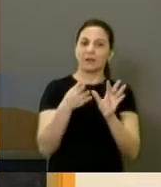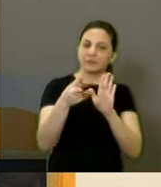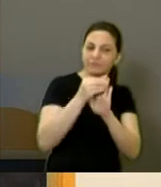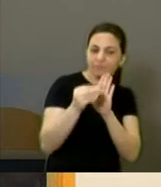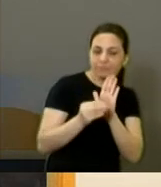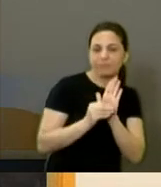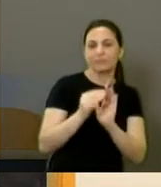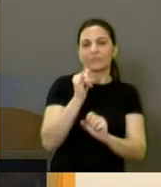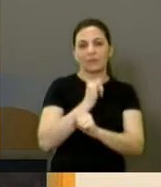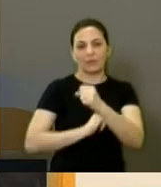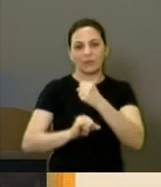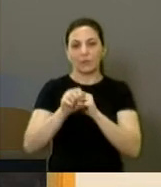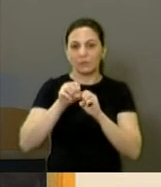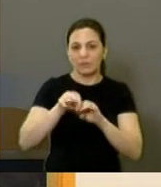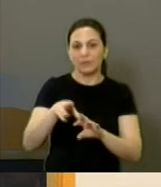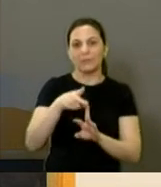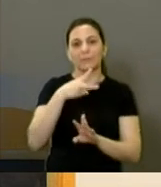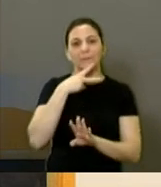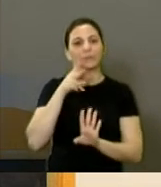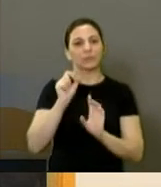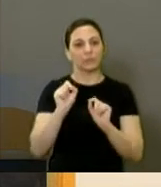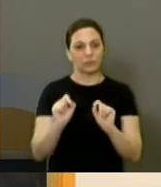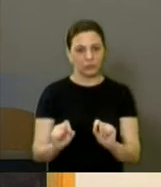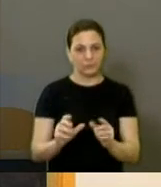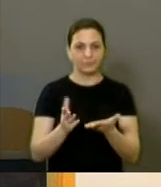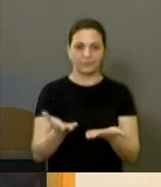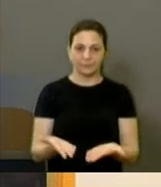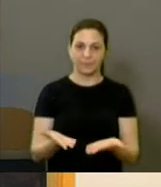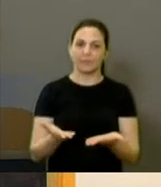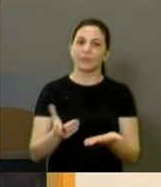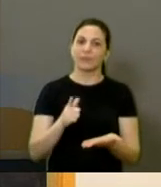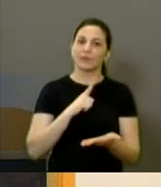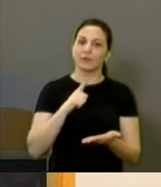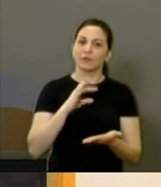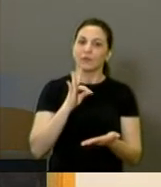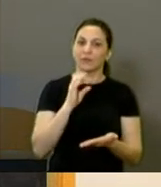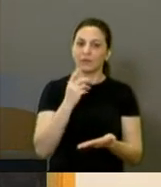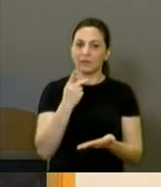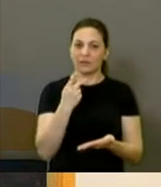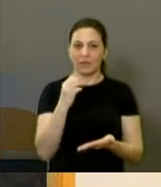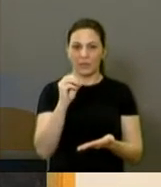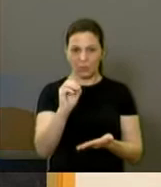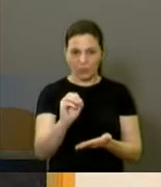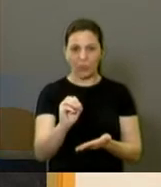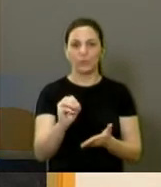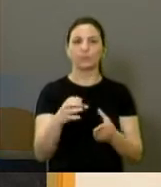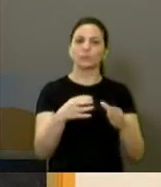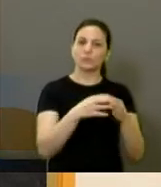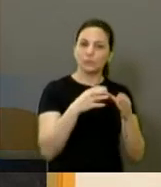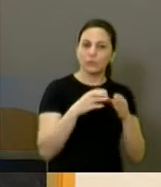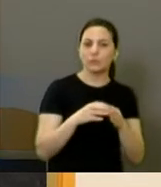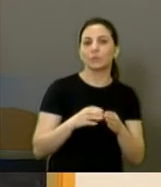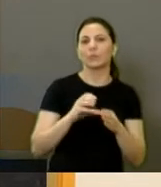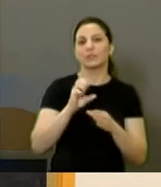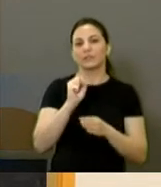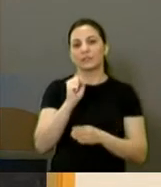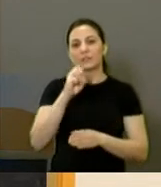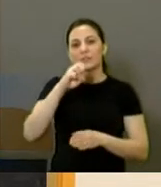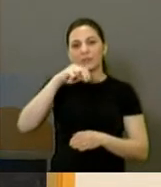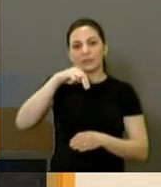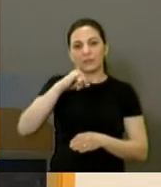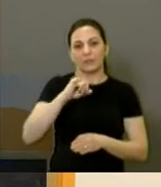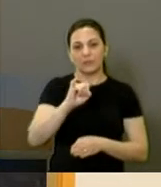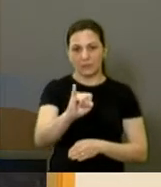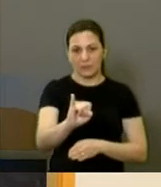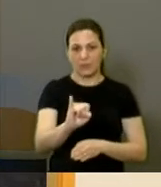sobre educação política. Nós também tivemos com o Theo, que esteve aqui hoje, e o pessoal do SENAI, para também